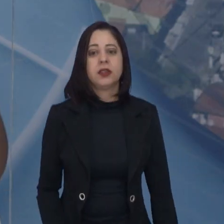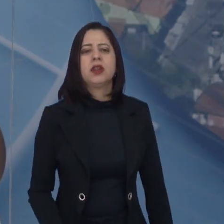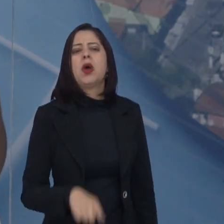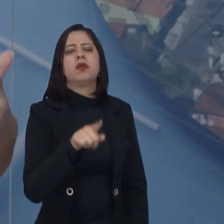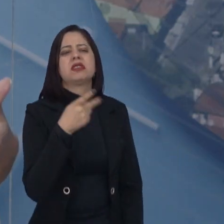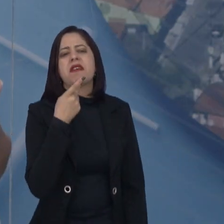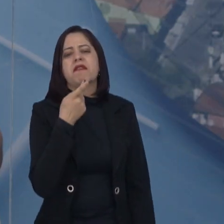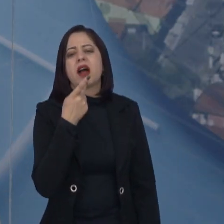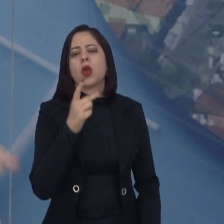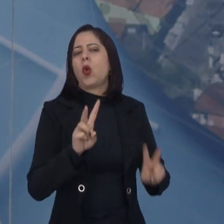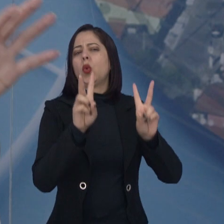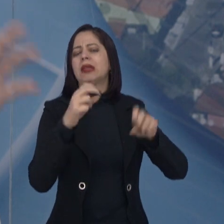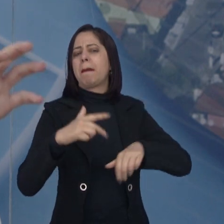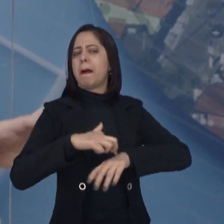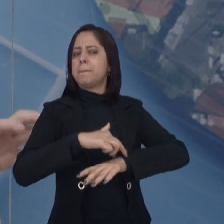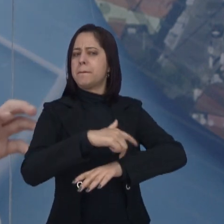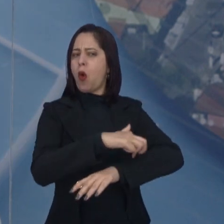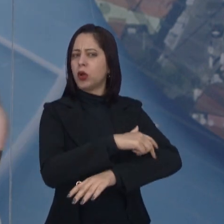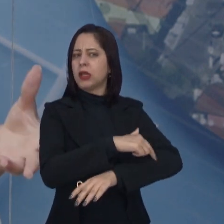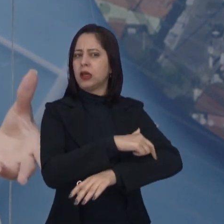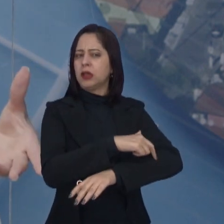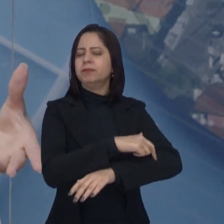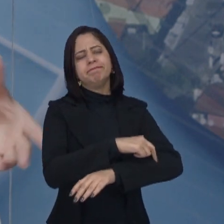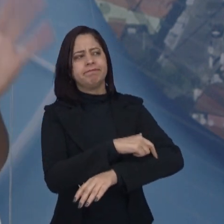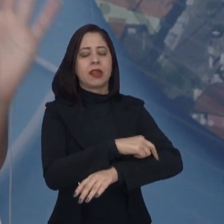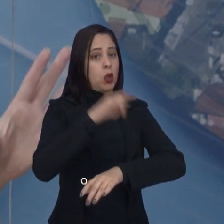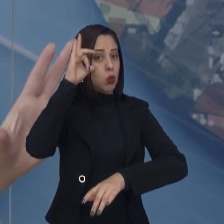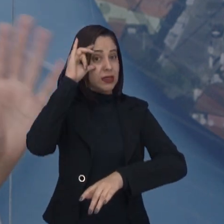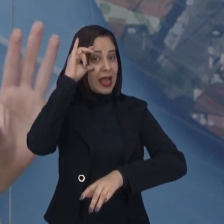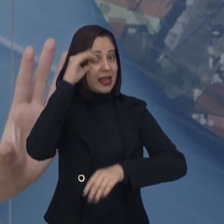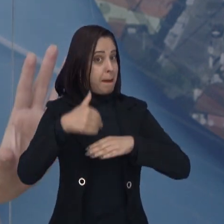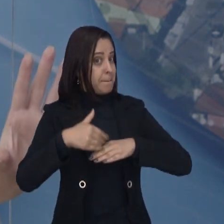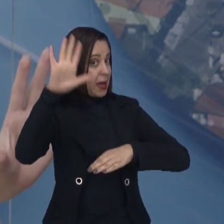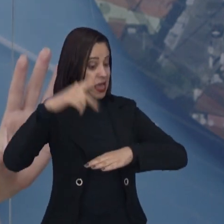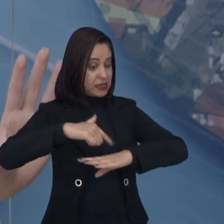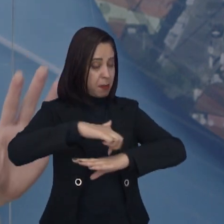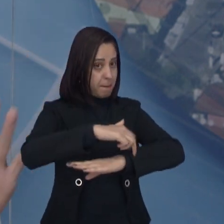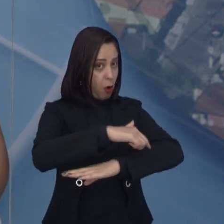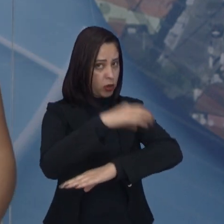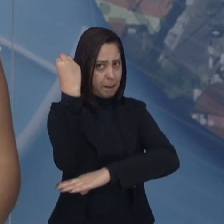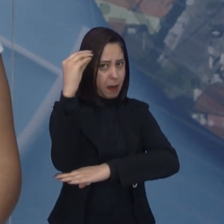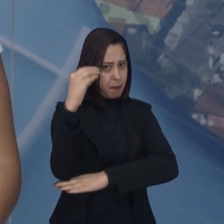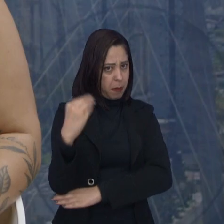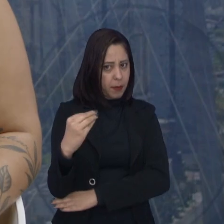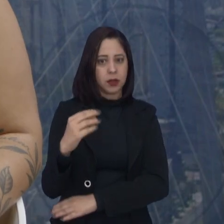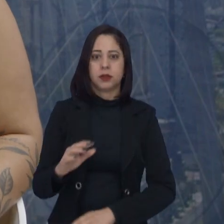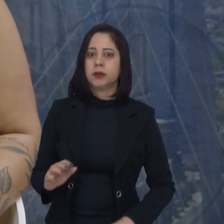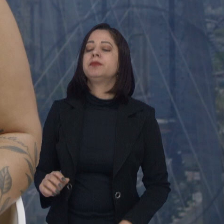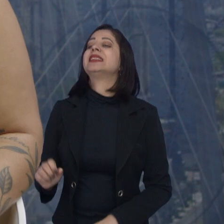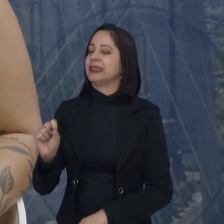falar da vida, ainda é o que mais pega as pessoas, porque é o mais comum, me corrija se eu estiver enganada. Sim. Ou não. Não,